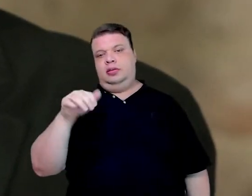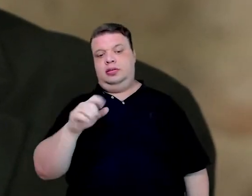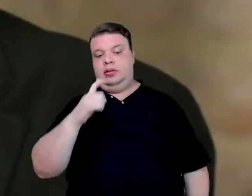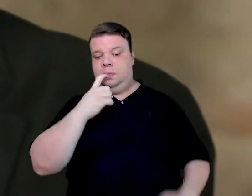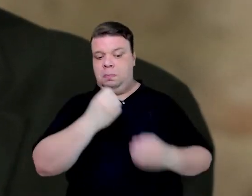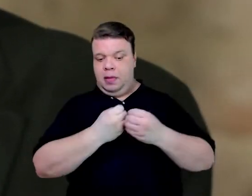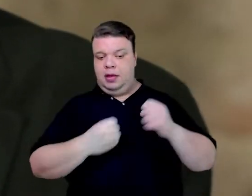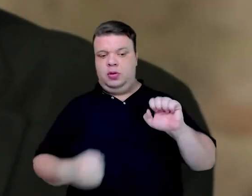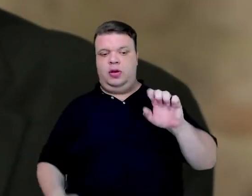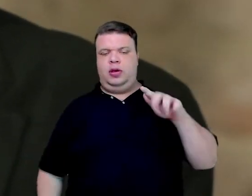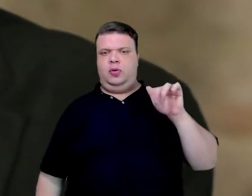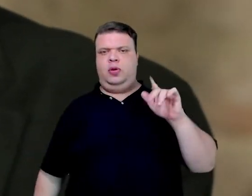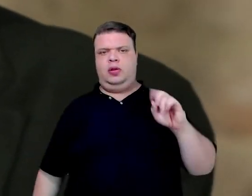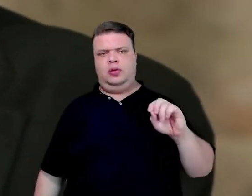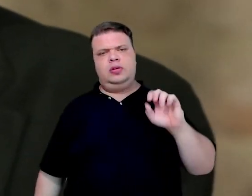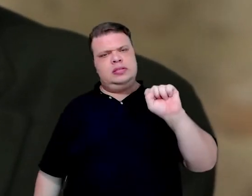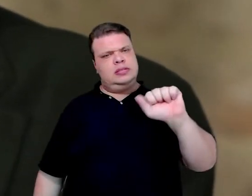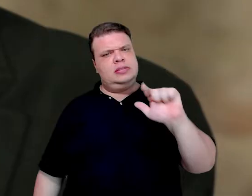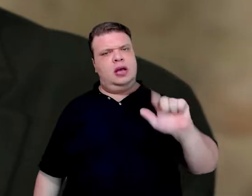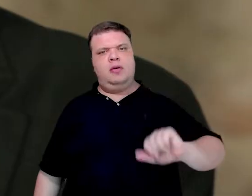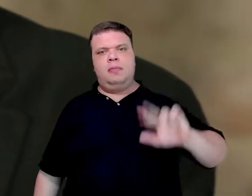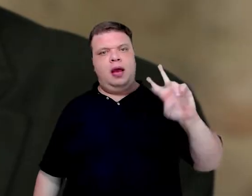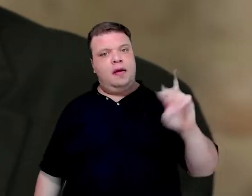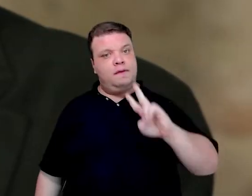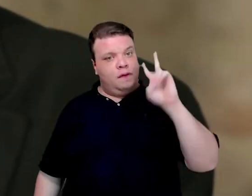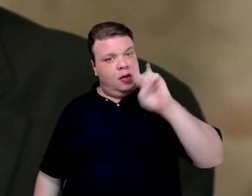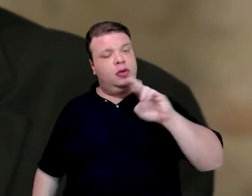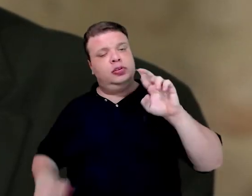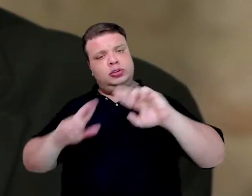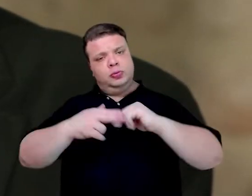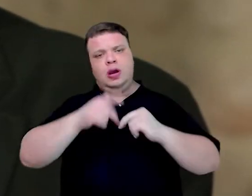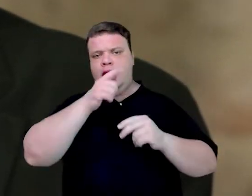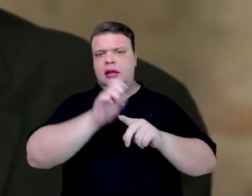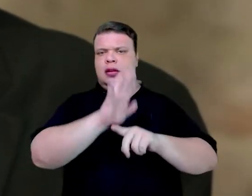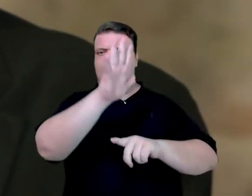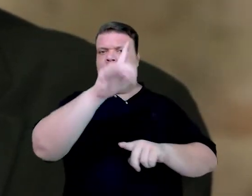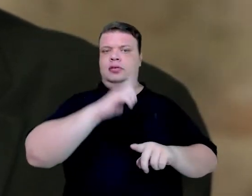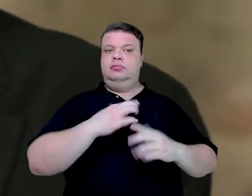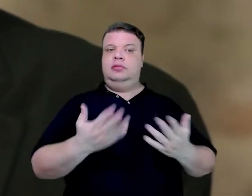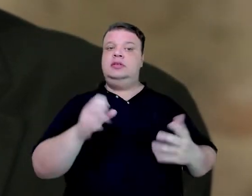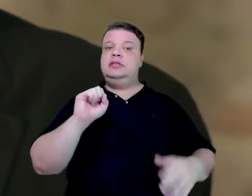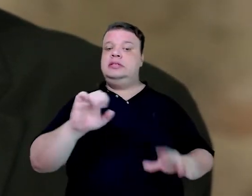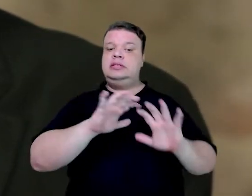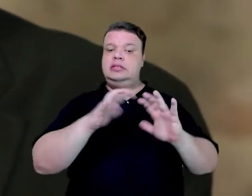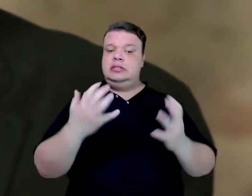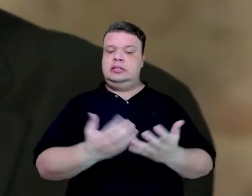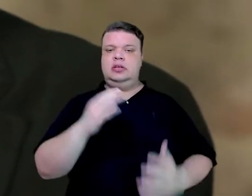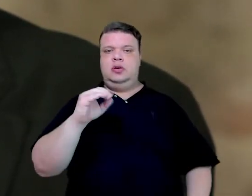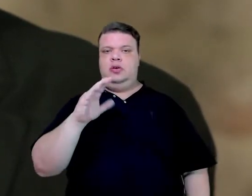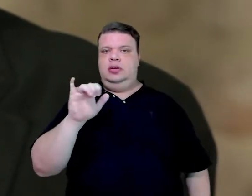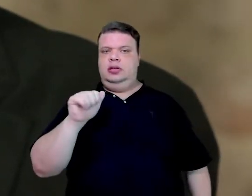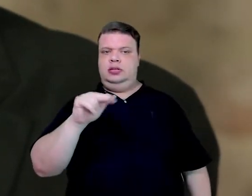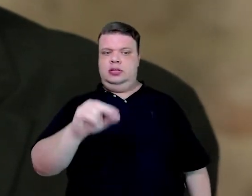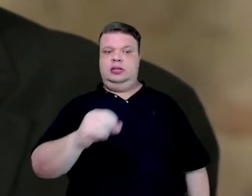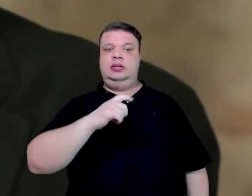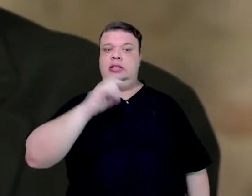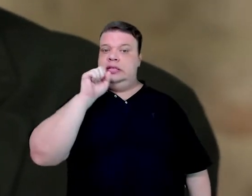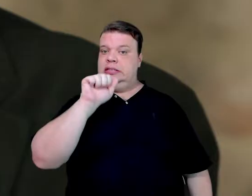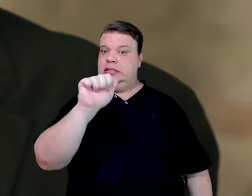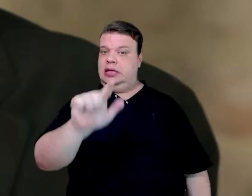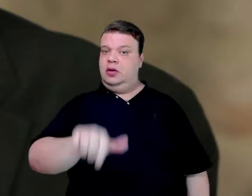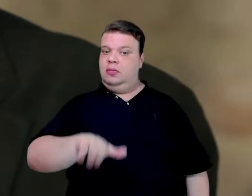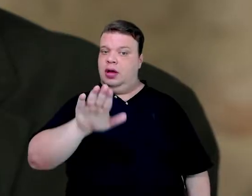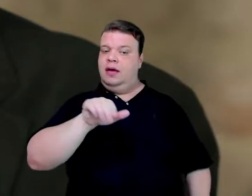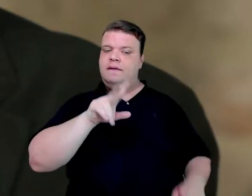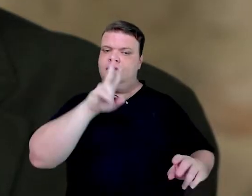termoalino. Perto do Equador, a concentração de sal é maior devido à evaporação da água. Quando a região oceânica, que